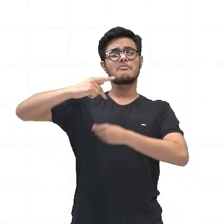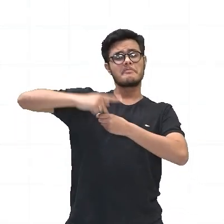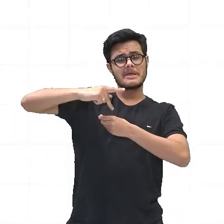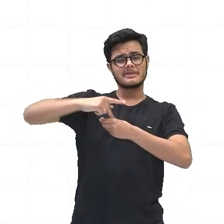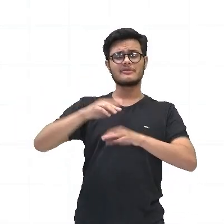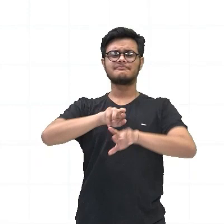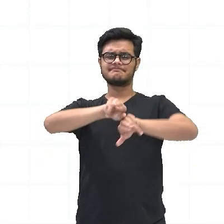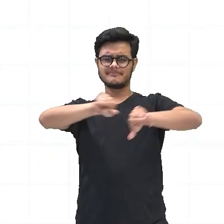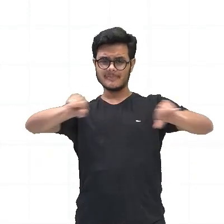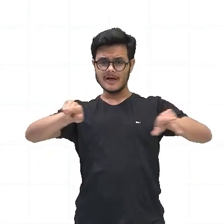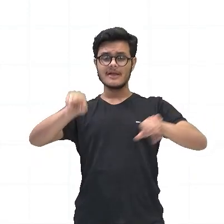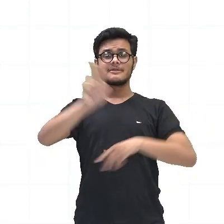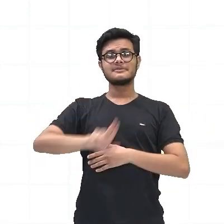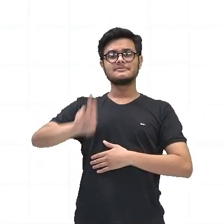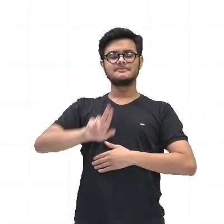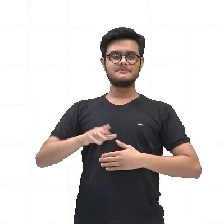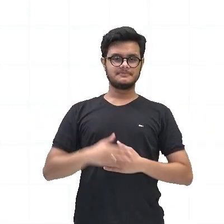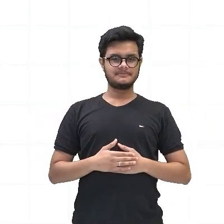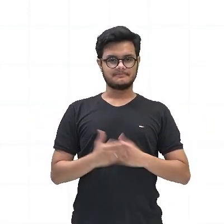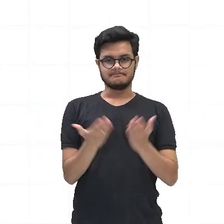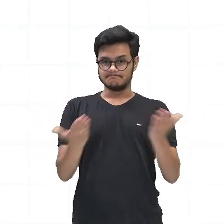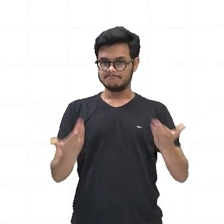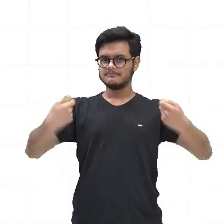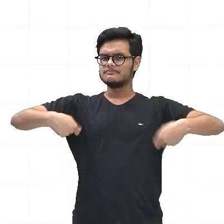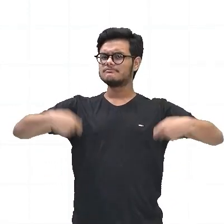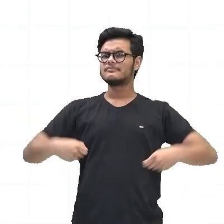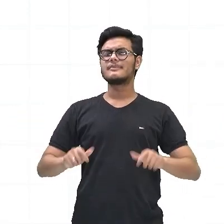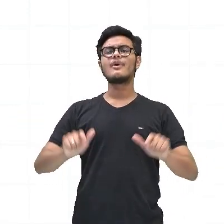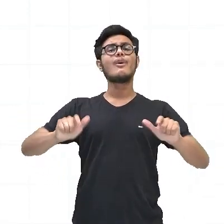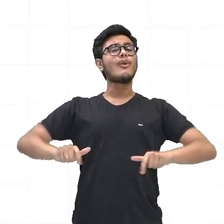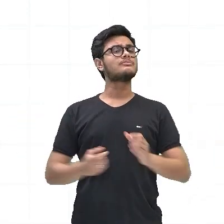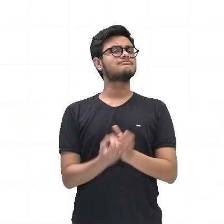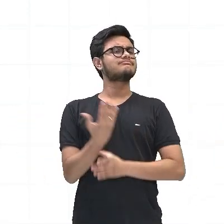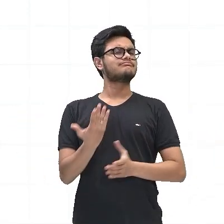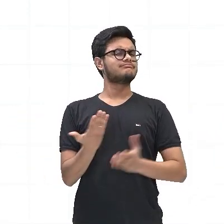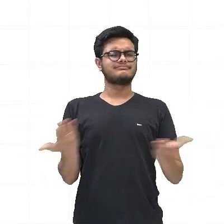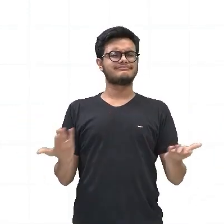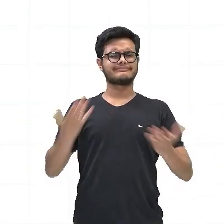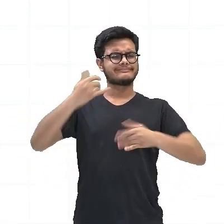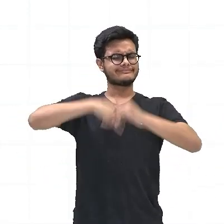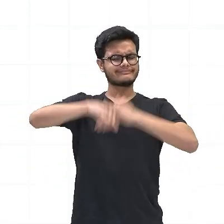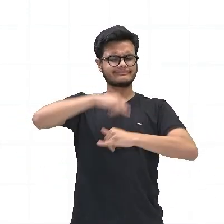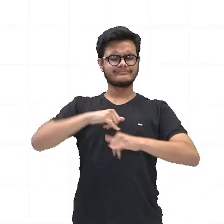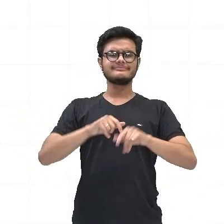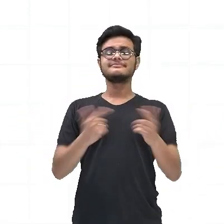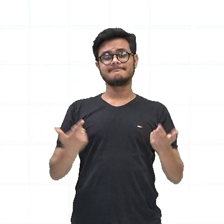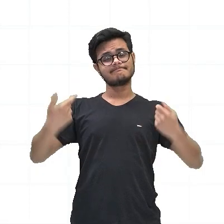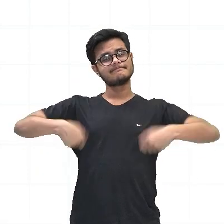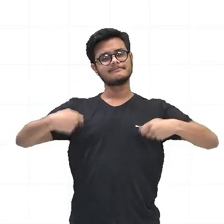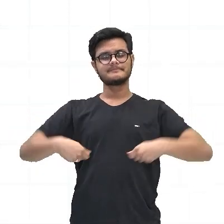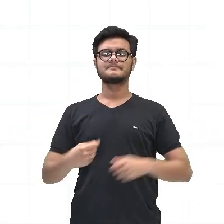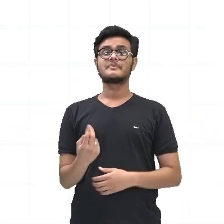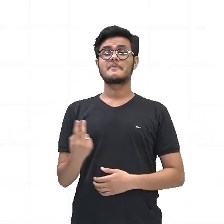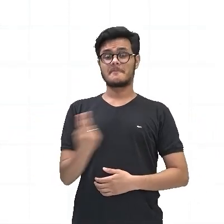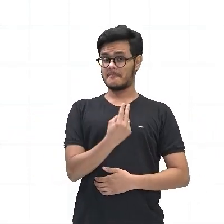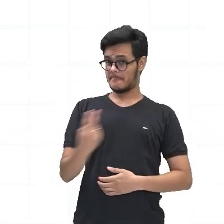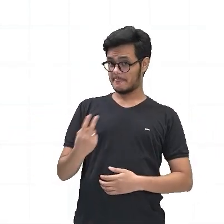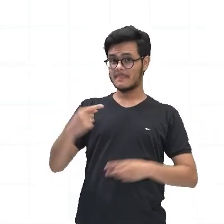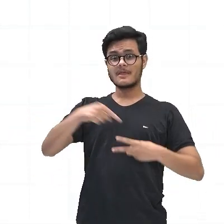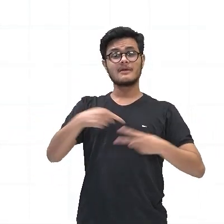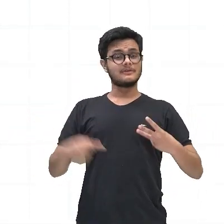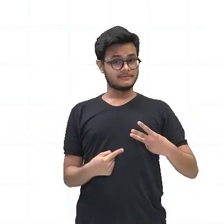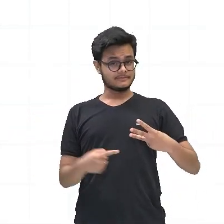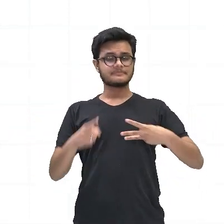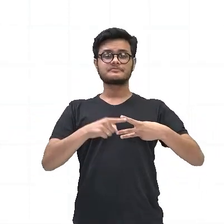por exemplo. E a gente precisa saber de onde vem essa energia. Ela vem aí de fontes que podem ser classificadas